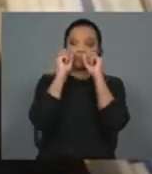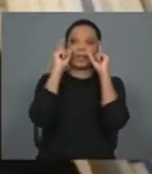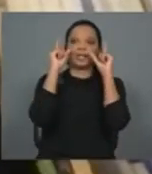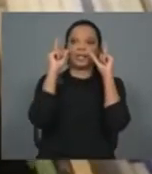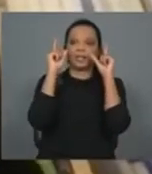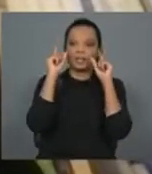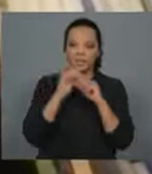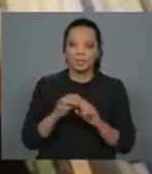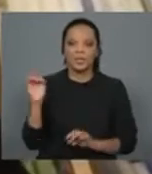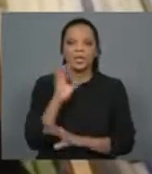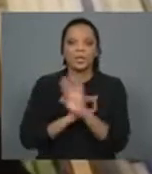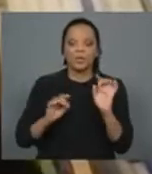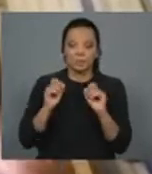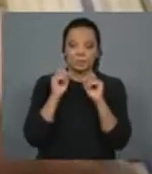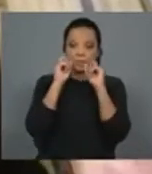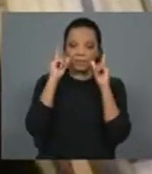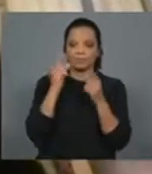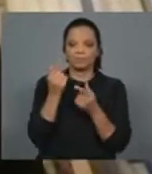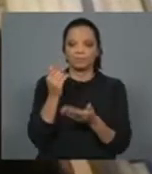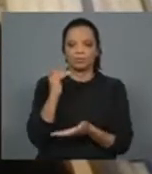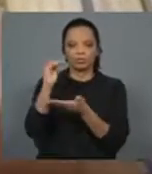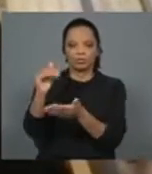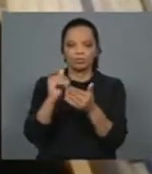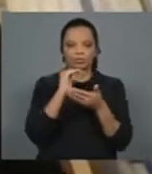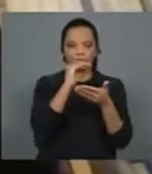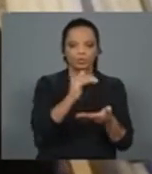a Europa acordou e financiou quase todos os países,